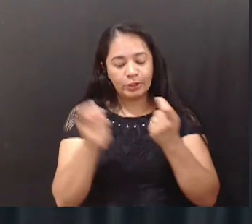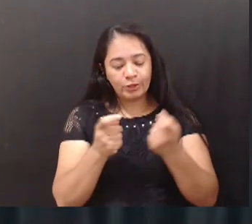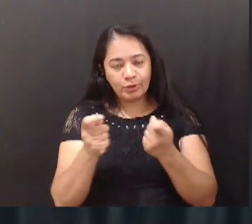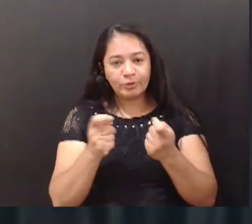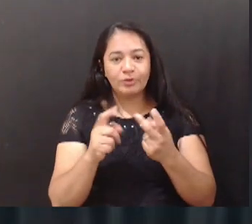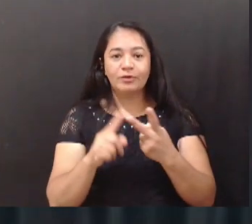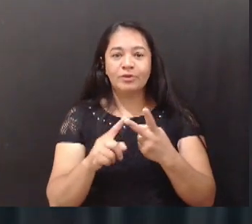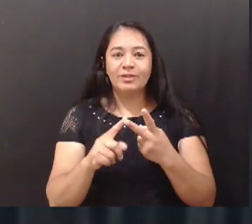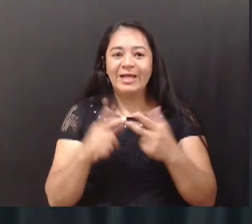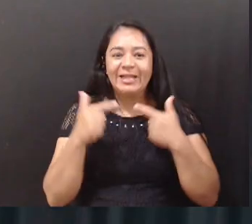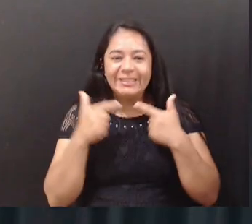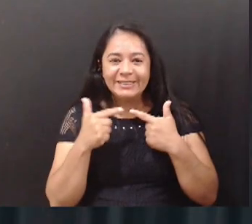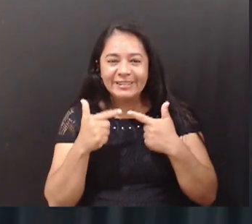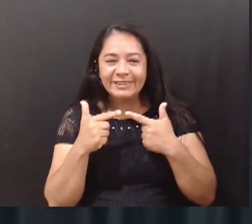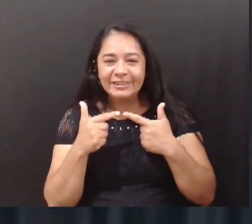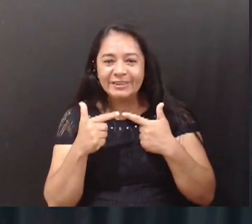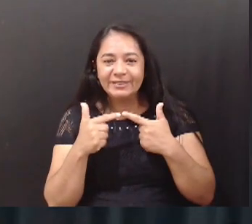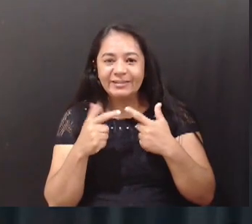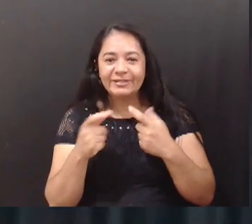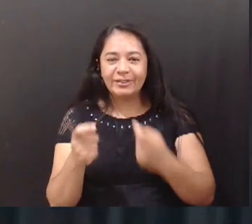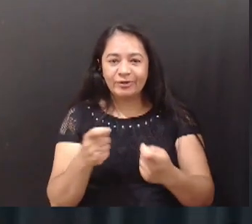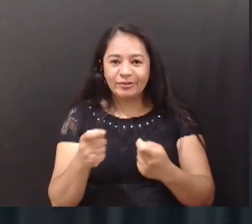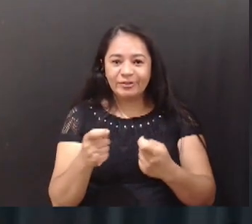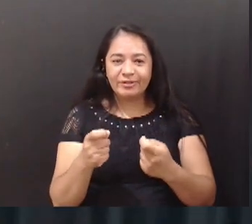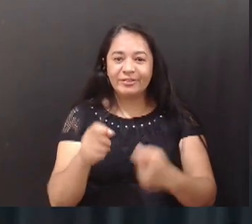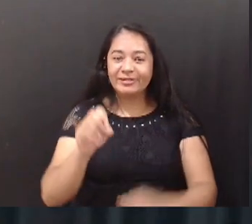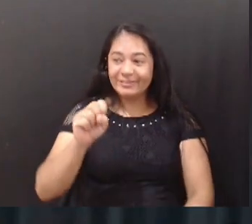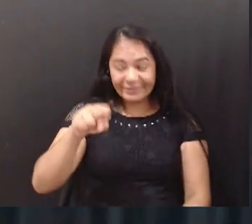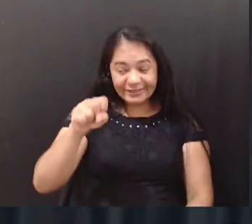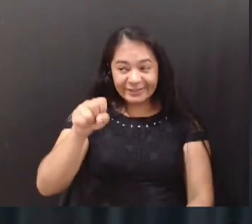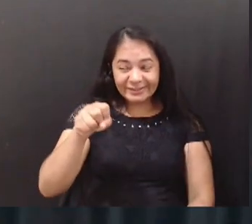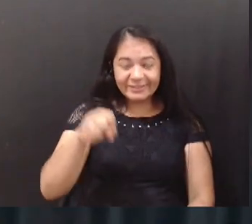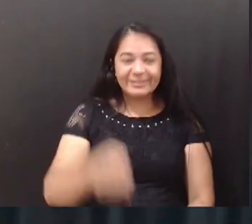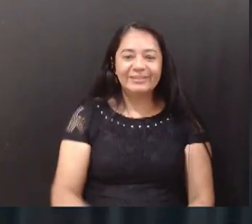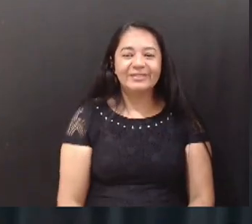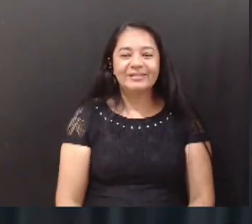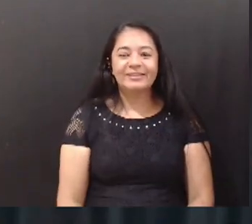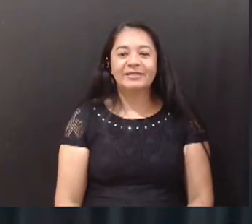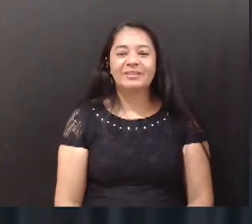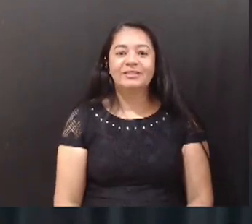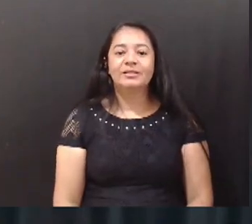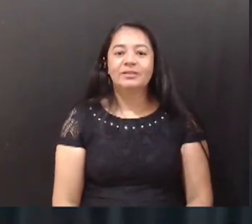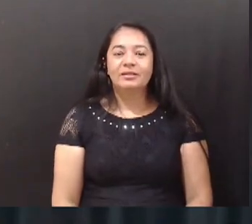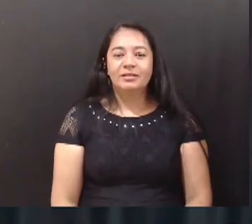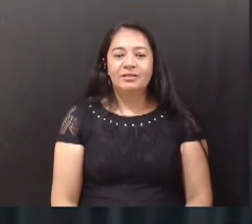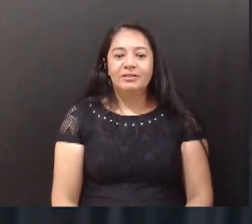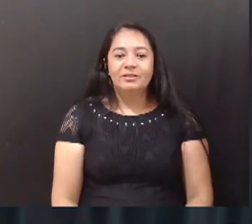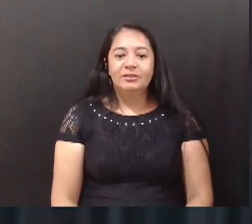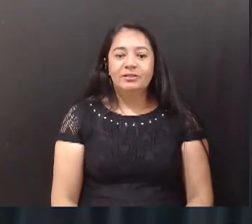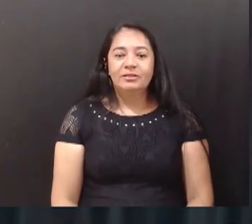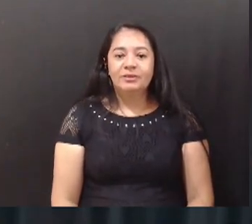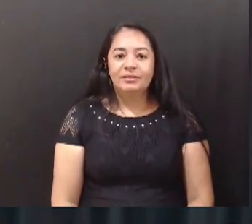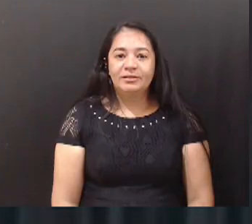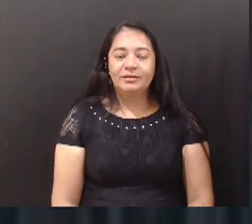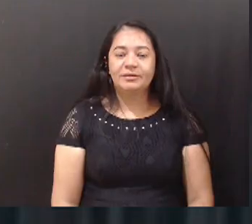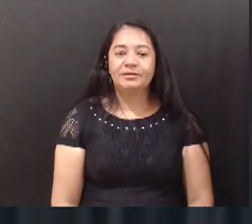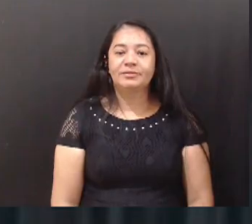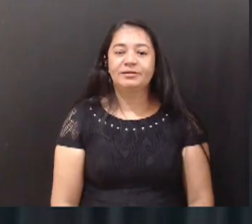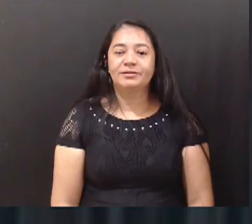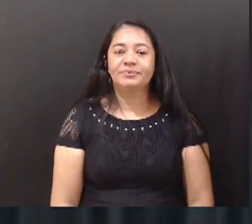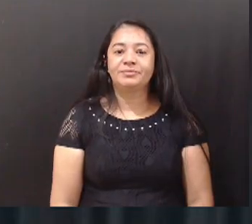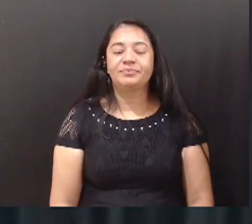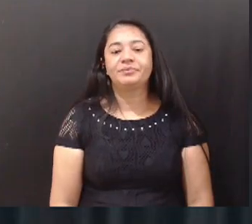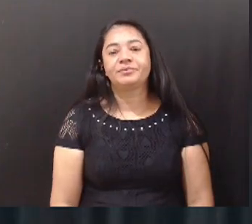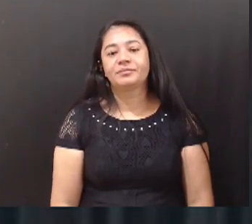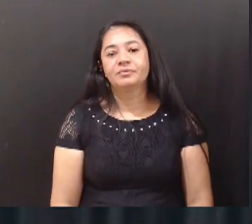risada. Riso também é regulador? Né? Tem gente que fica nervoso e ri, né? Então o riso também é regulador. Eu